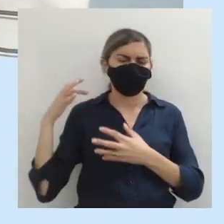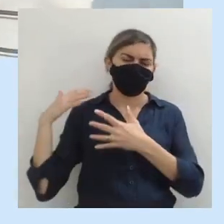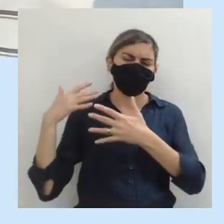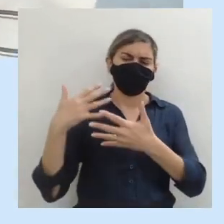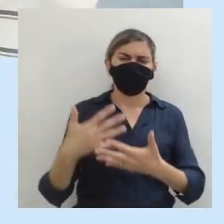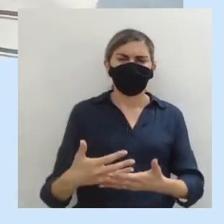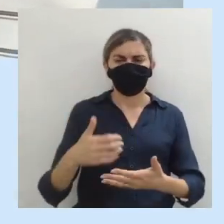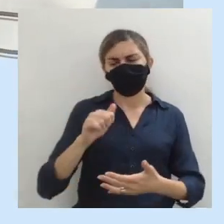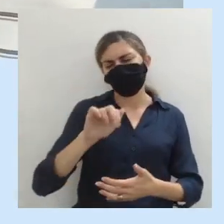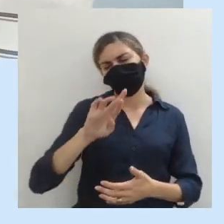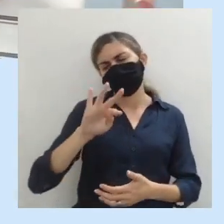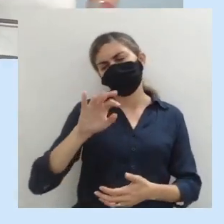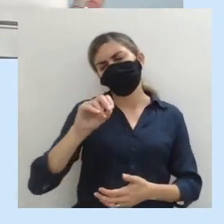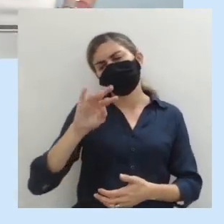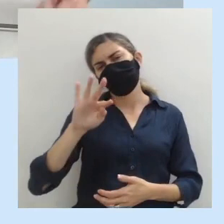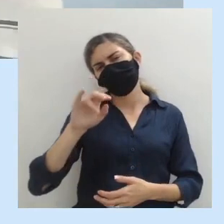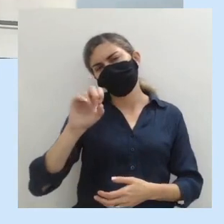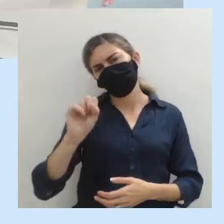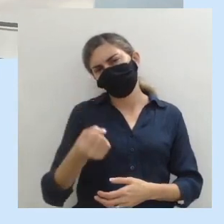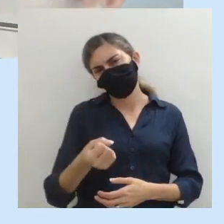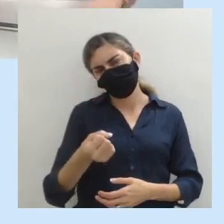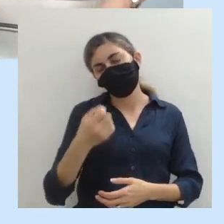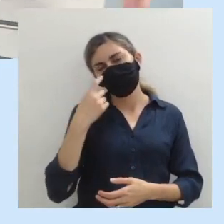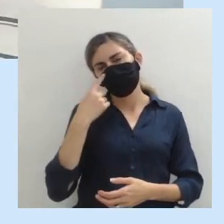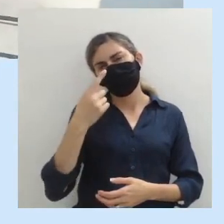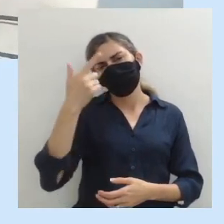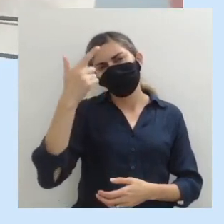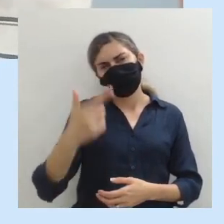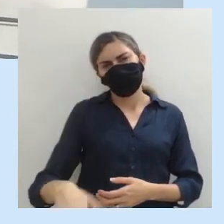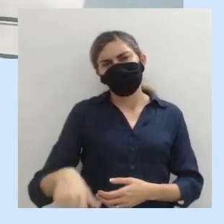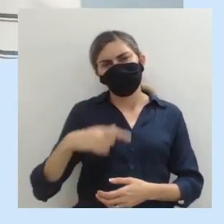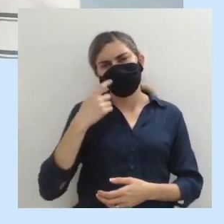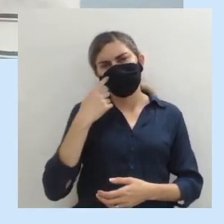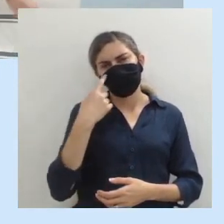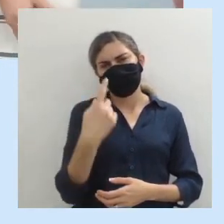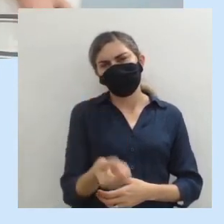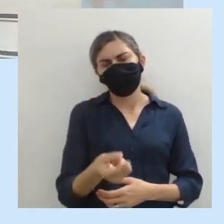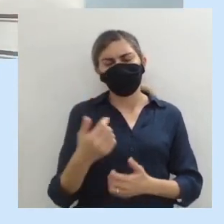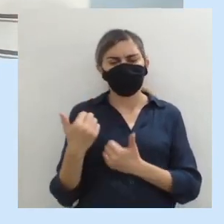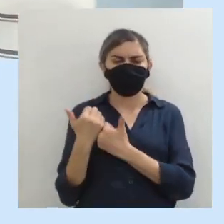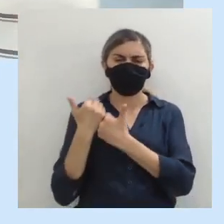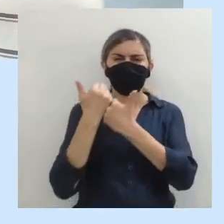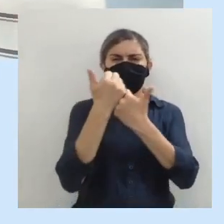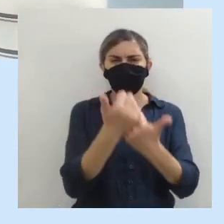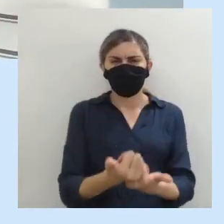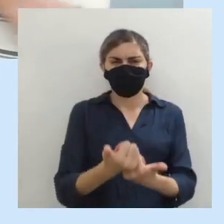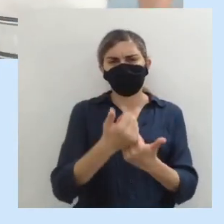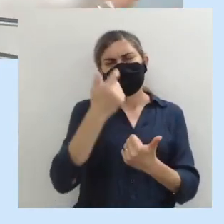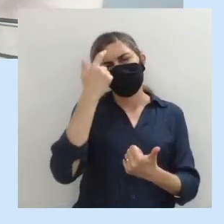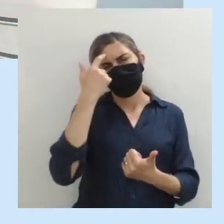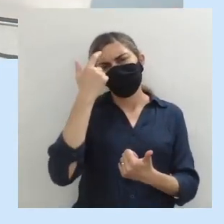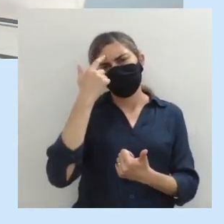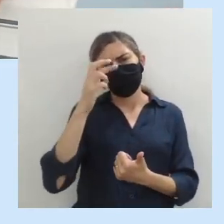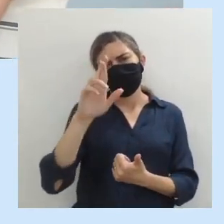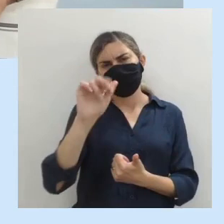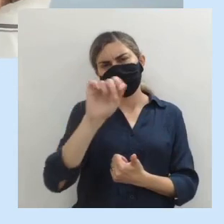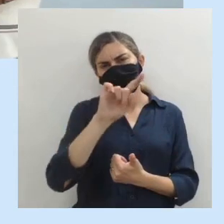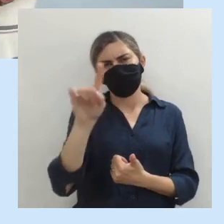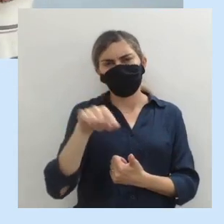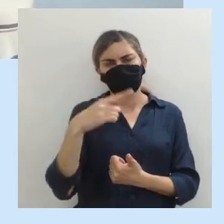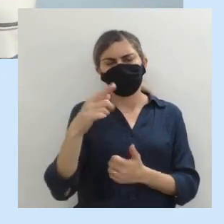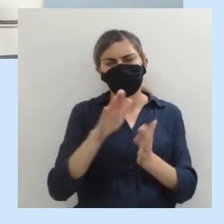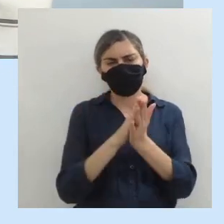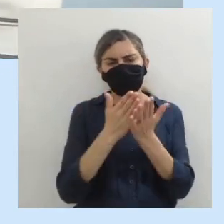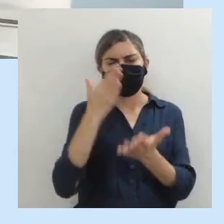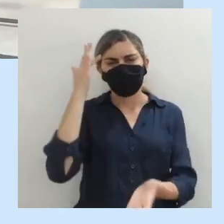a Aristóteles, aí você vai ver mais uma vez que Aristóteles vai representar o quê? A razão. E nós temos a Bíblia, a